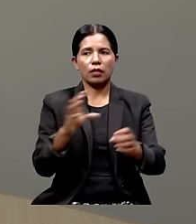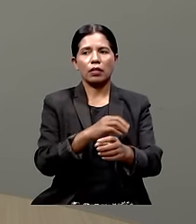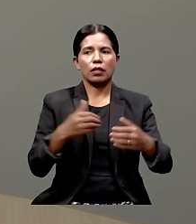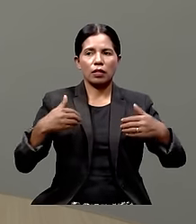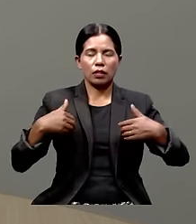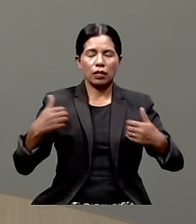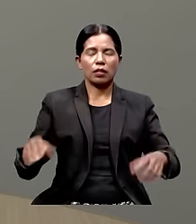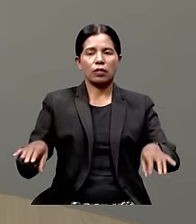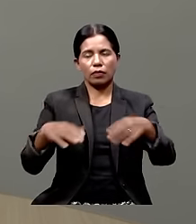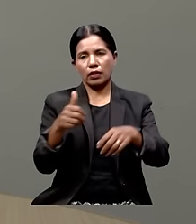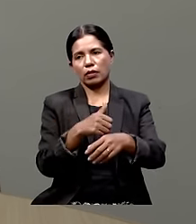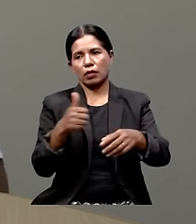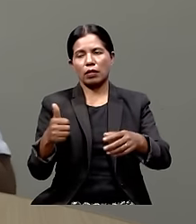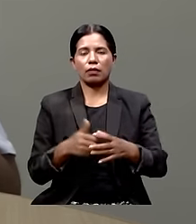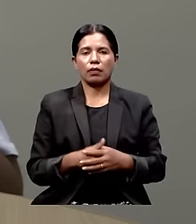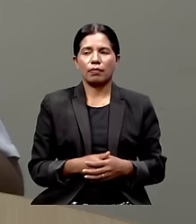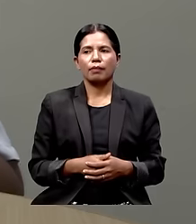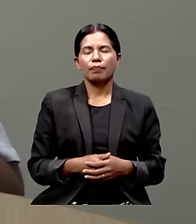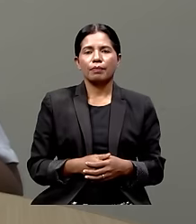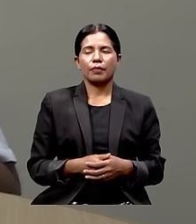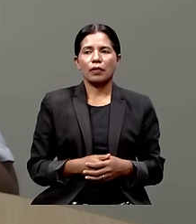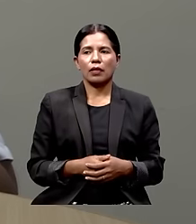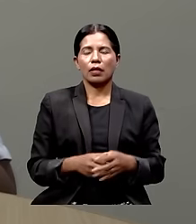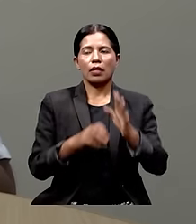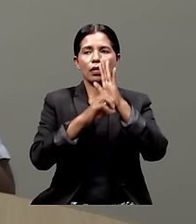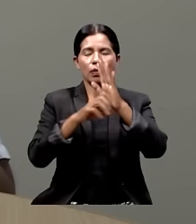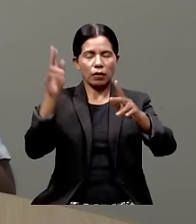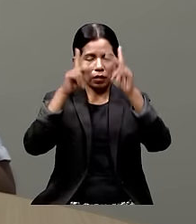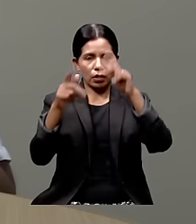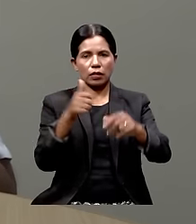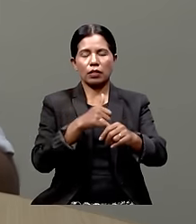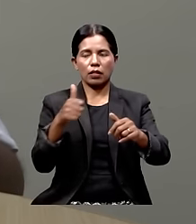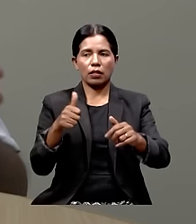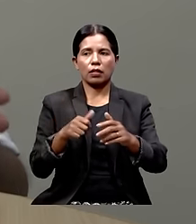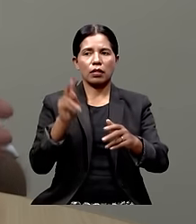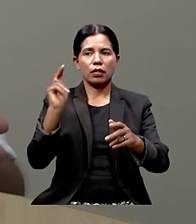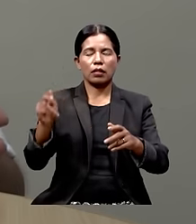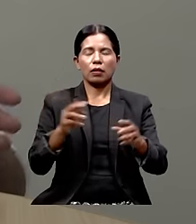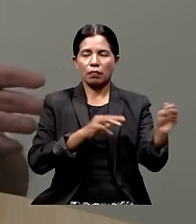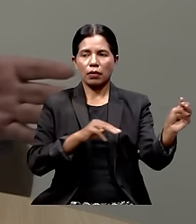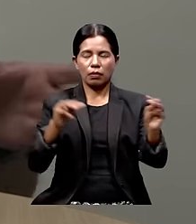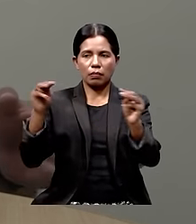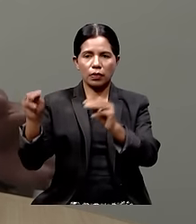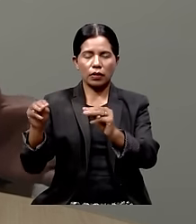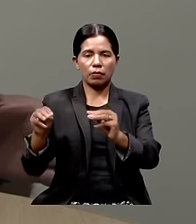ela serviço então por exemplo e caso valo nila minha bela passa para minha